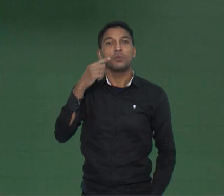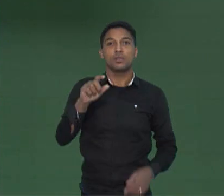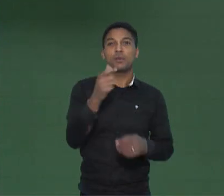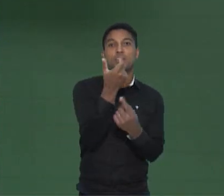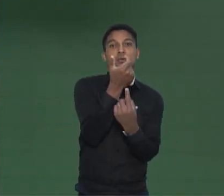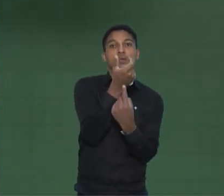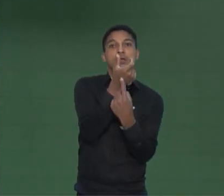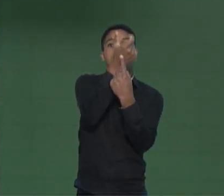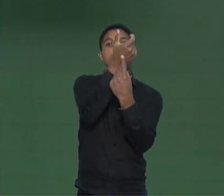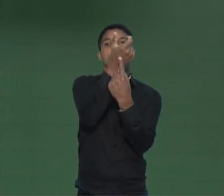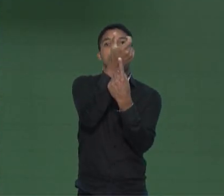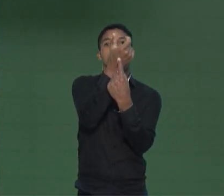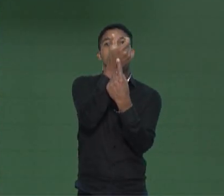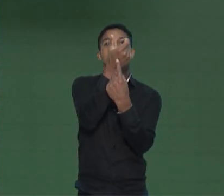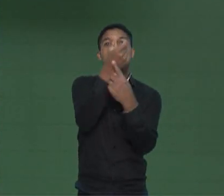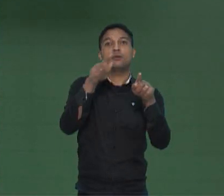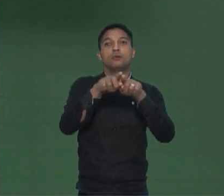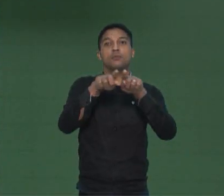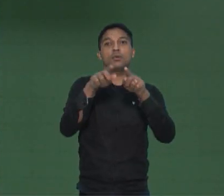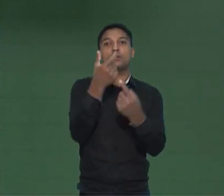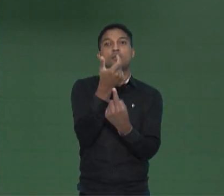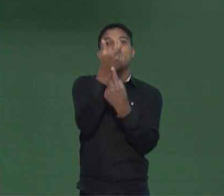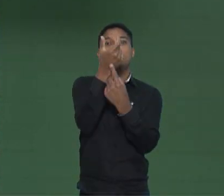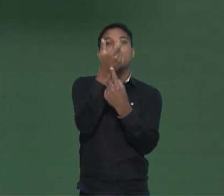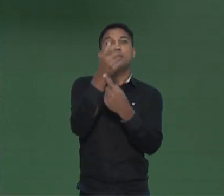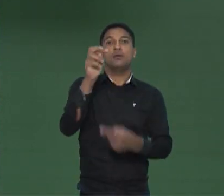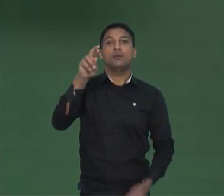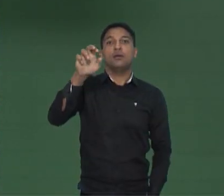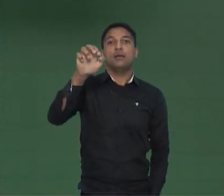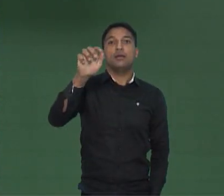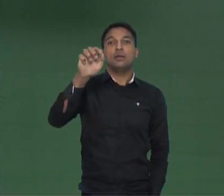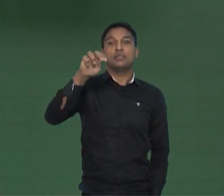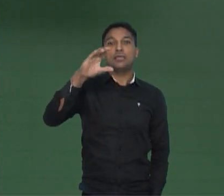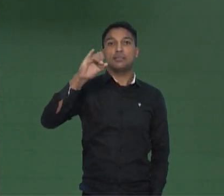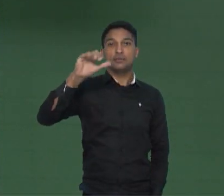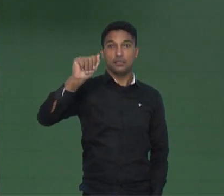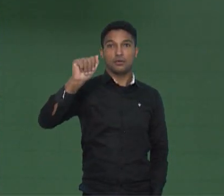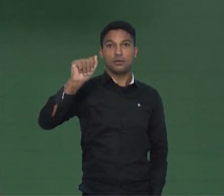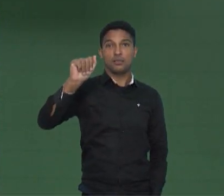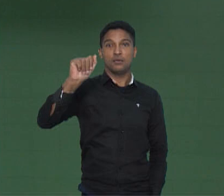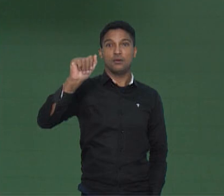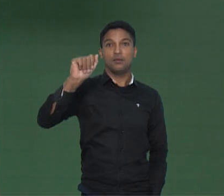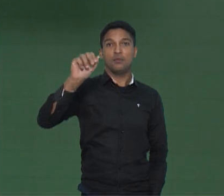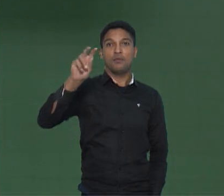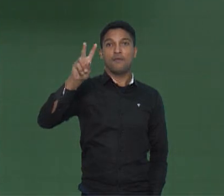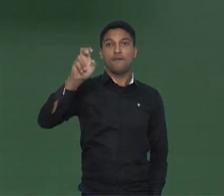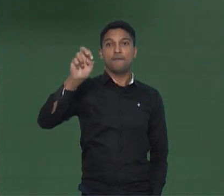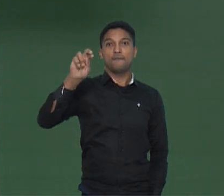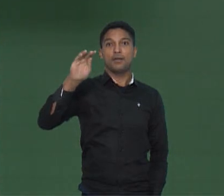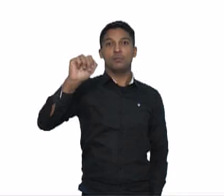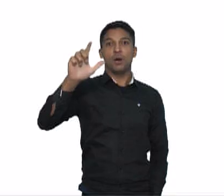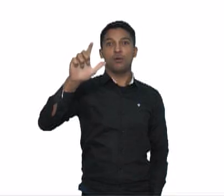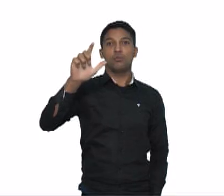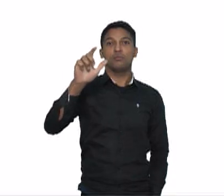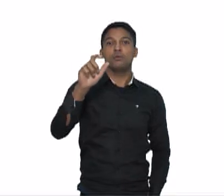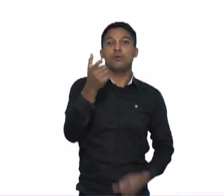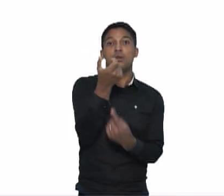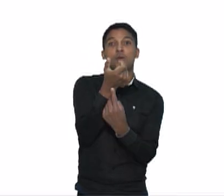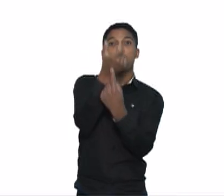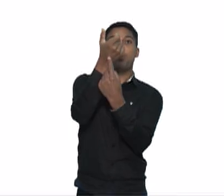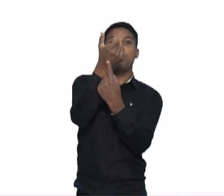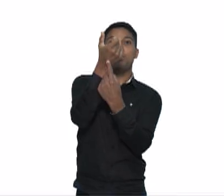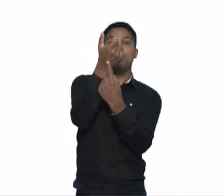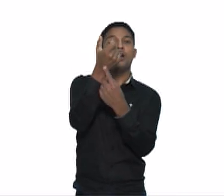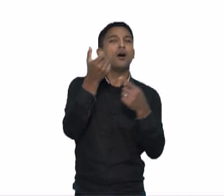comédia. Letra C. Eu moro uma bela cidade. Letra D. Quero conversar